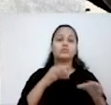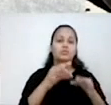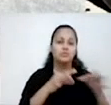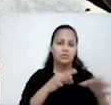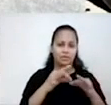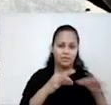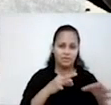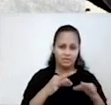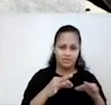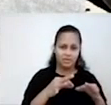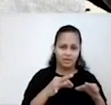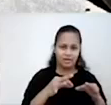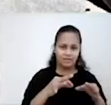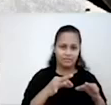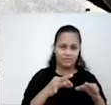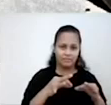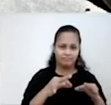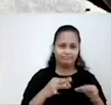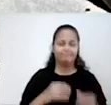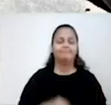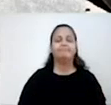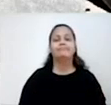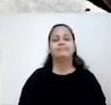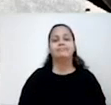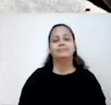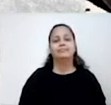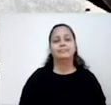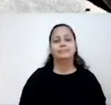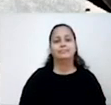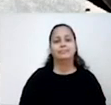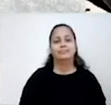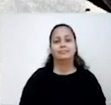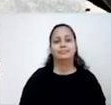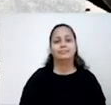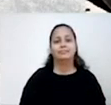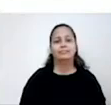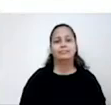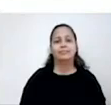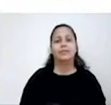se manifestavam para exigir cidadania. Vamos lá?